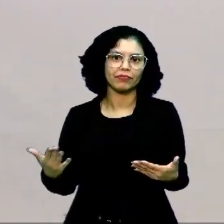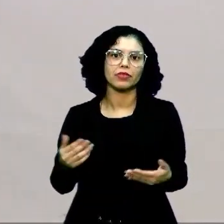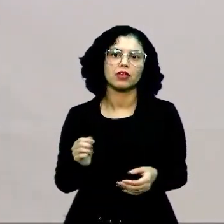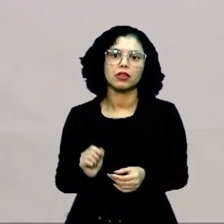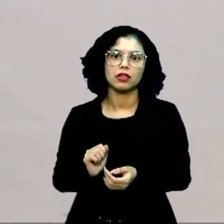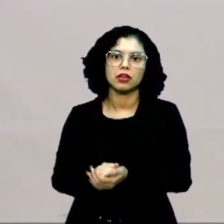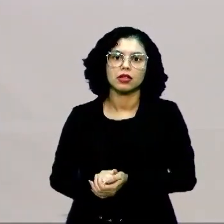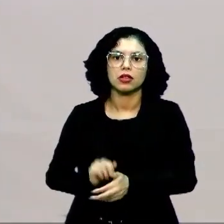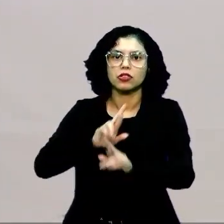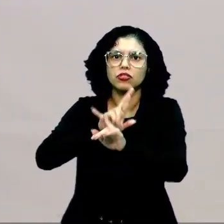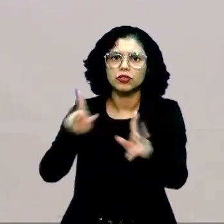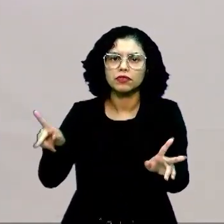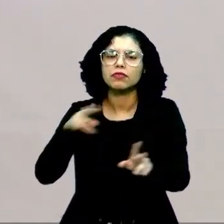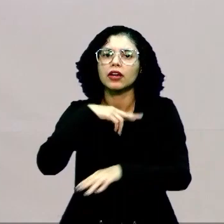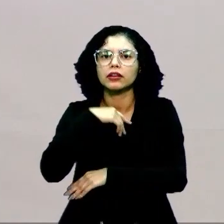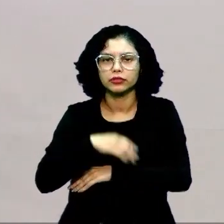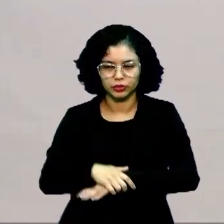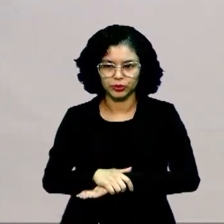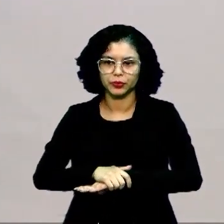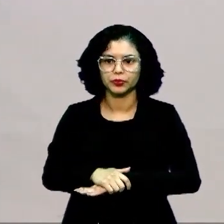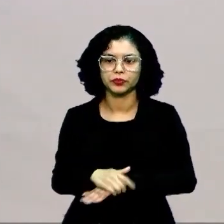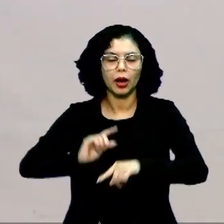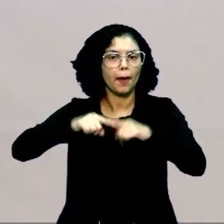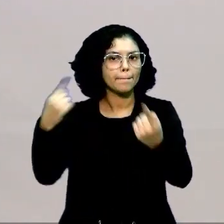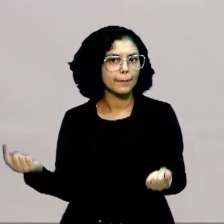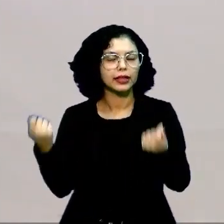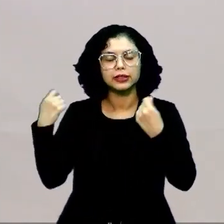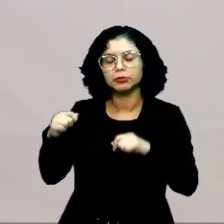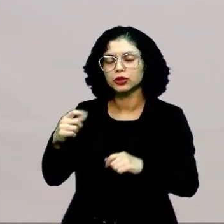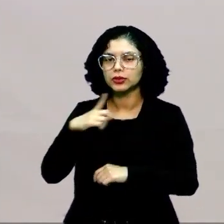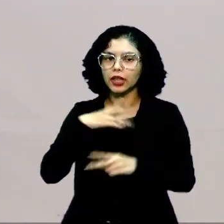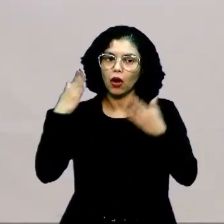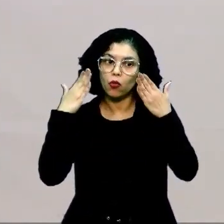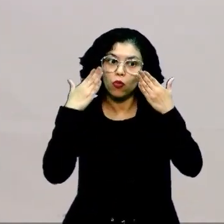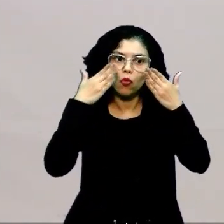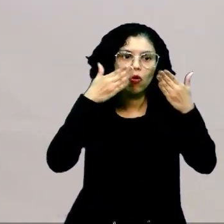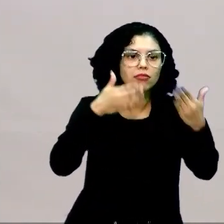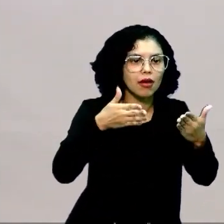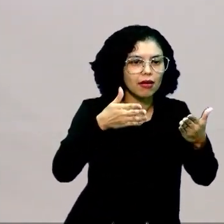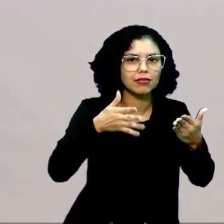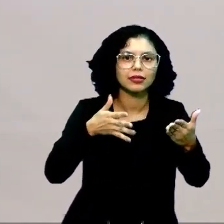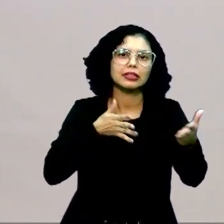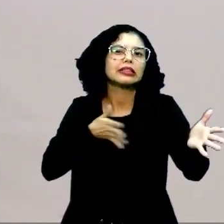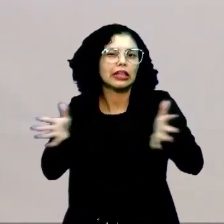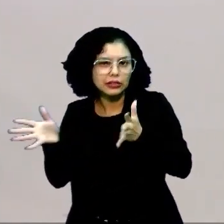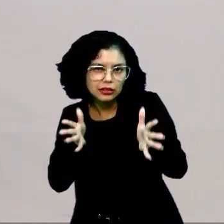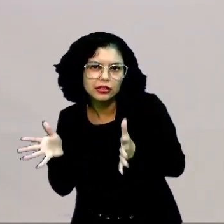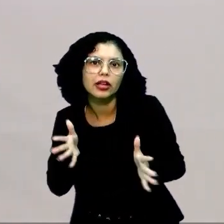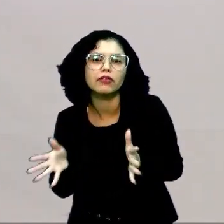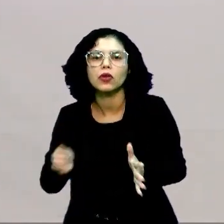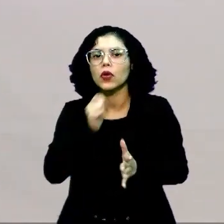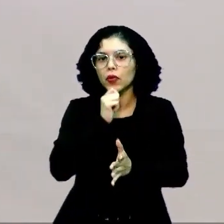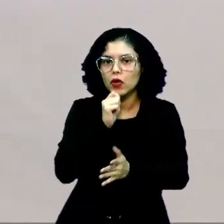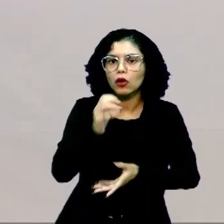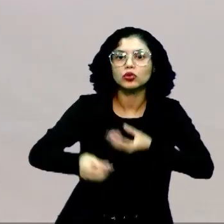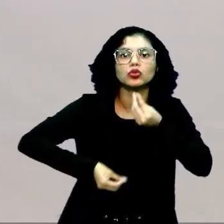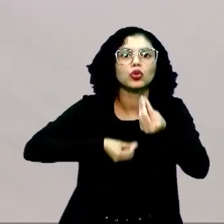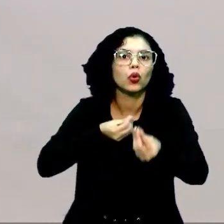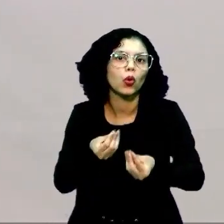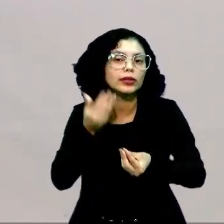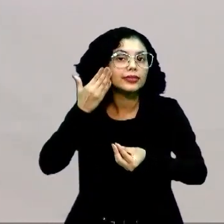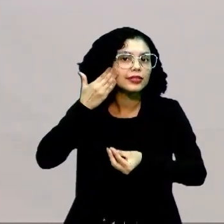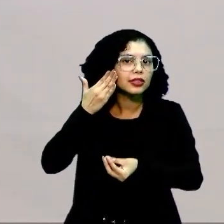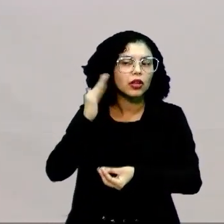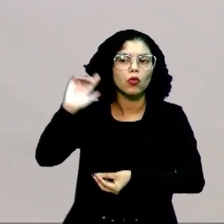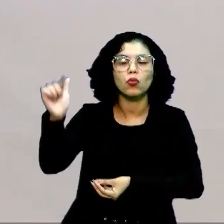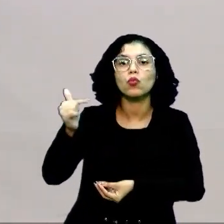é desconhecido, mas que eu tenho que ter um olhar sensível no sentido de compreender